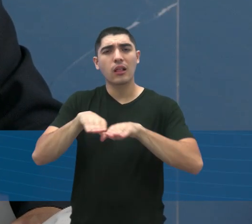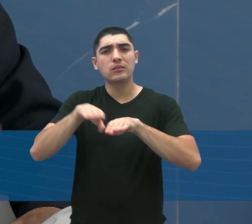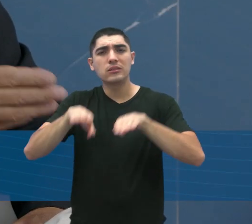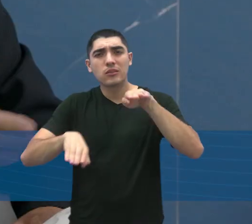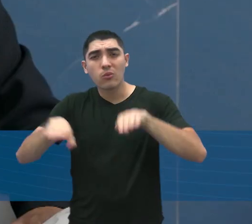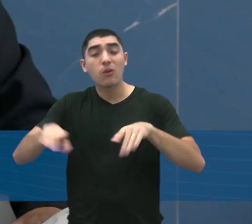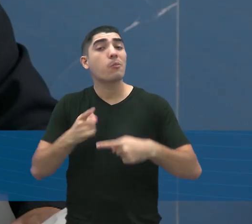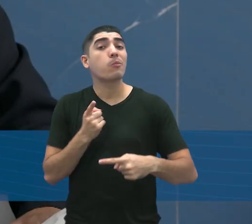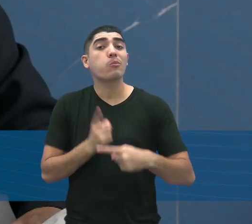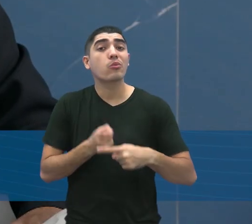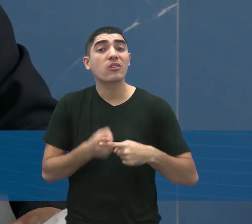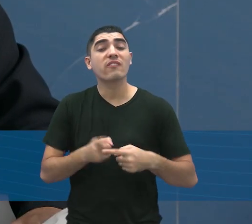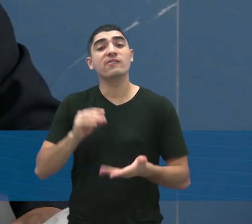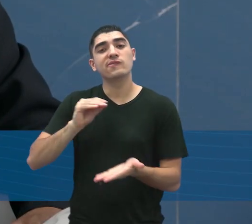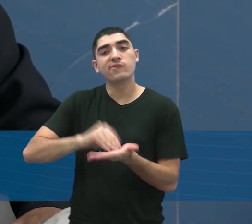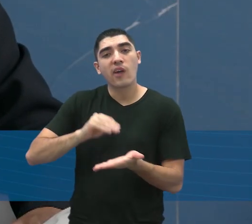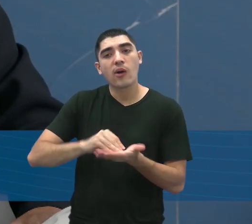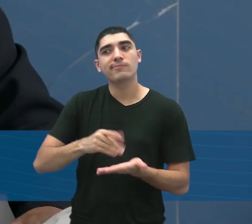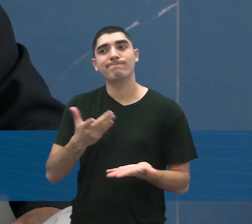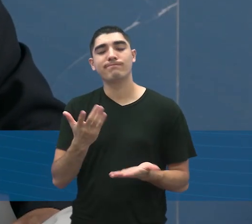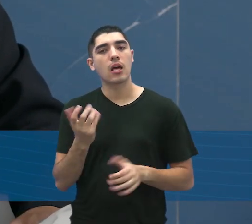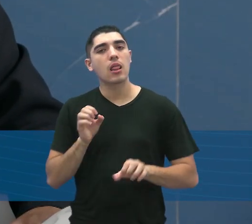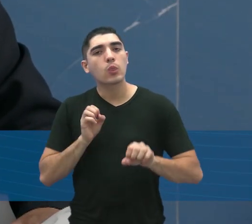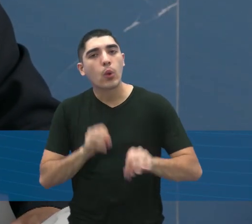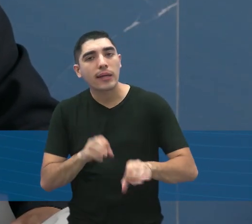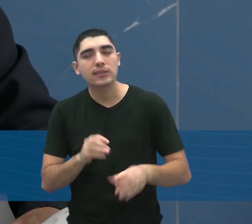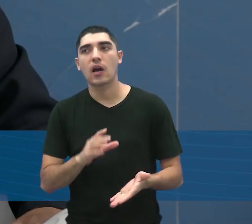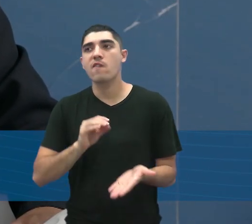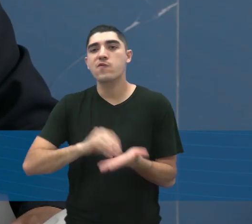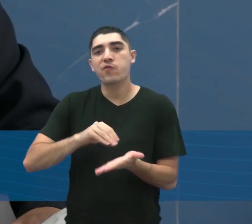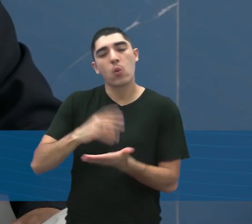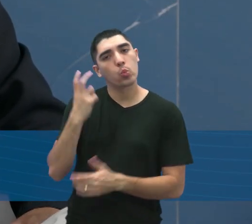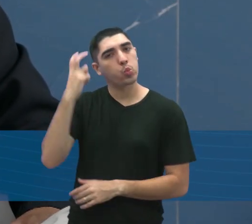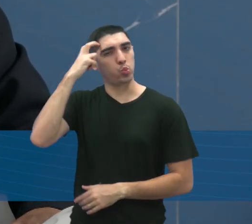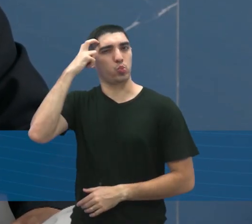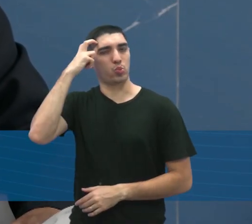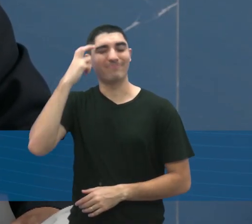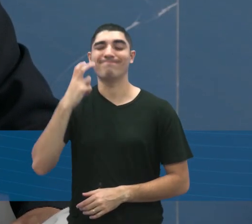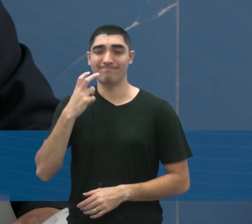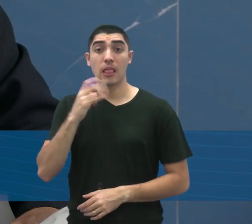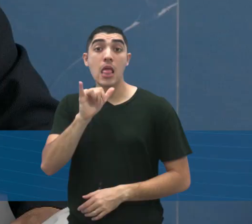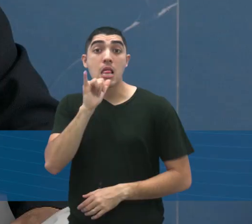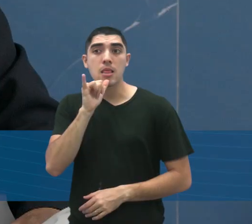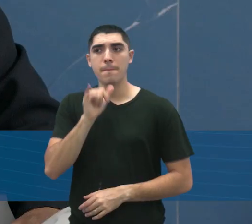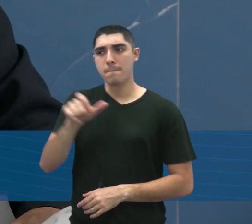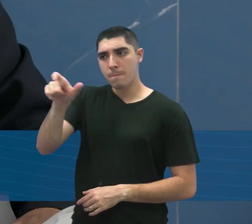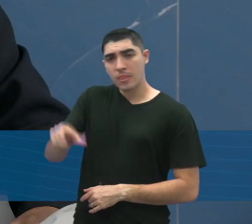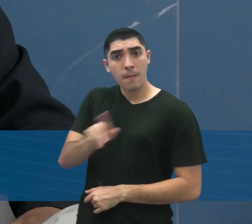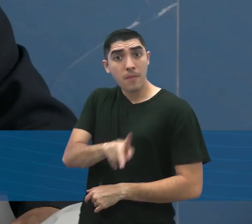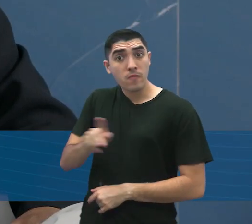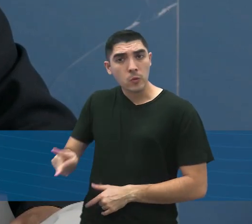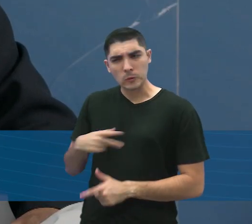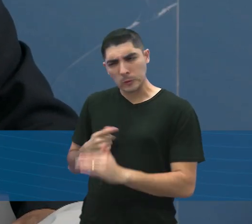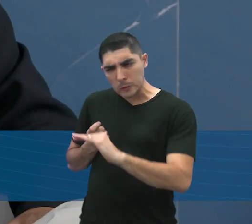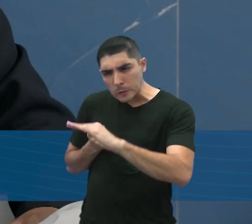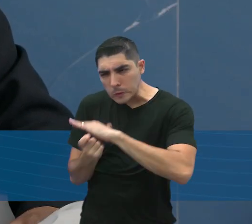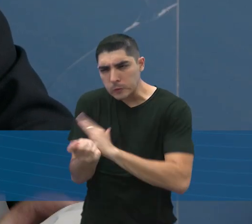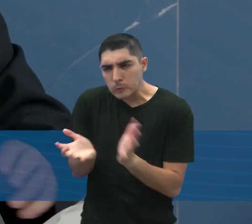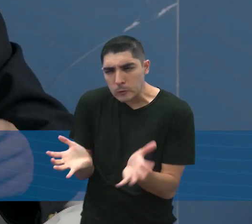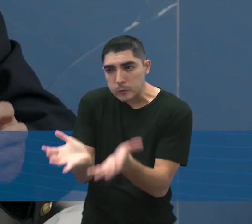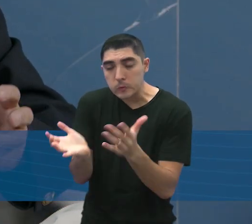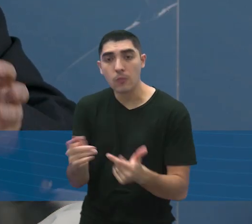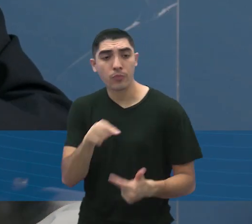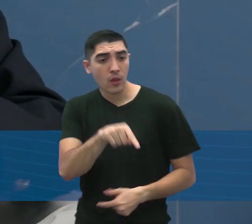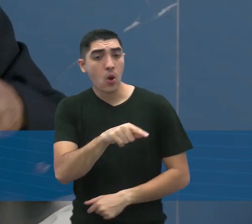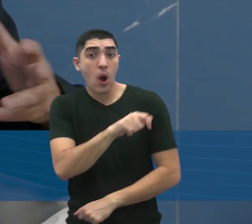é falta da questão da cultura. Exato. Então, se você investir em conhecimento nos professores, o aluno o dia inteiro na